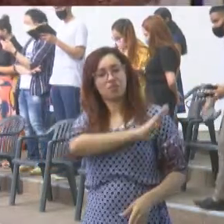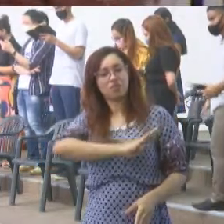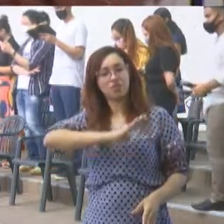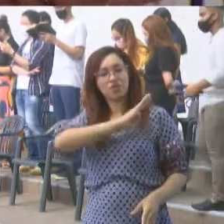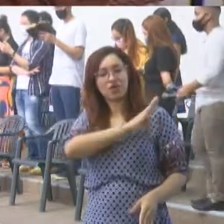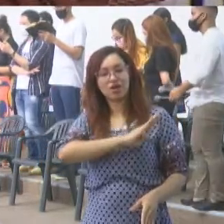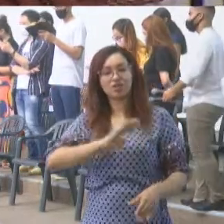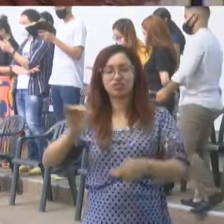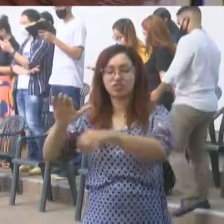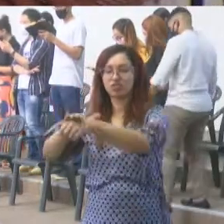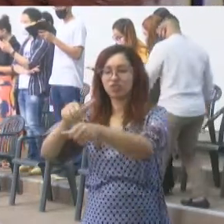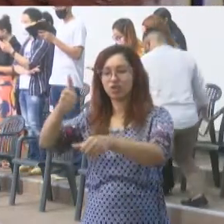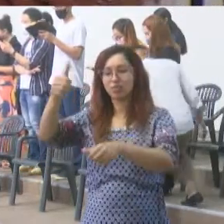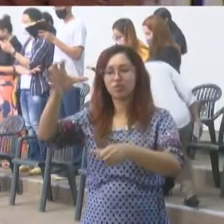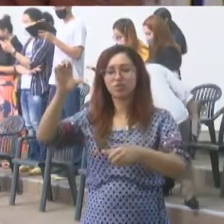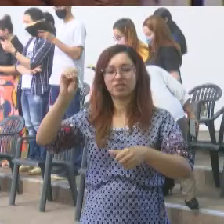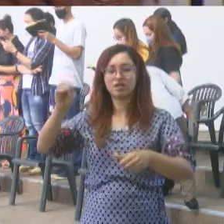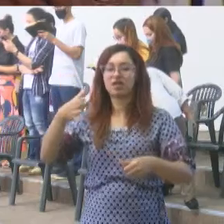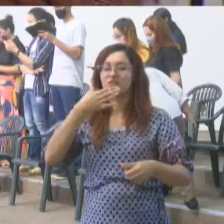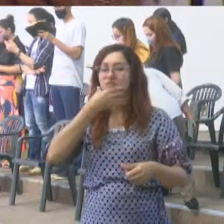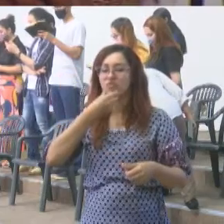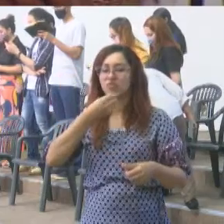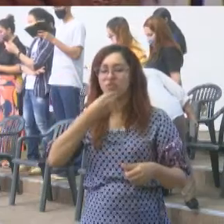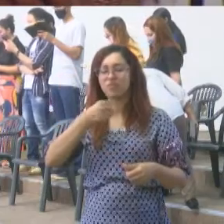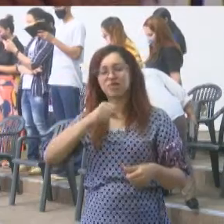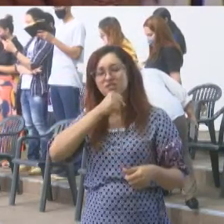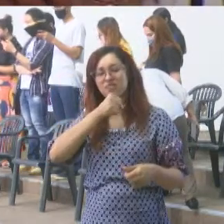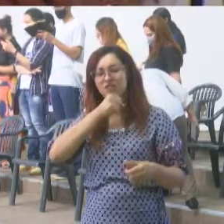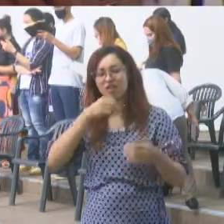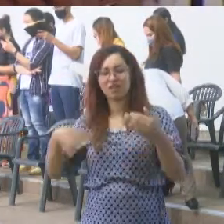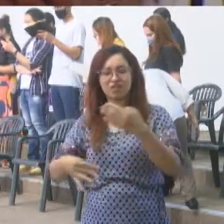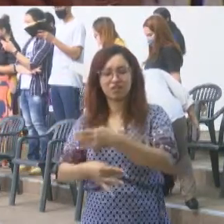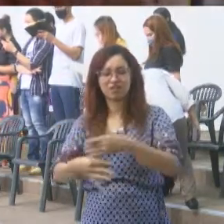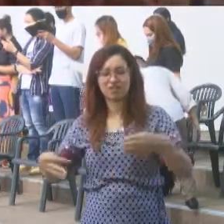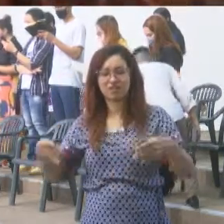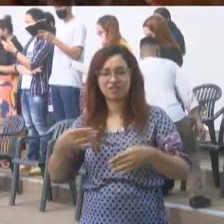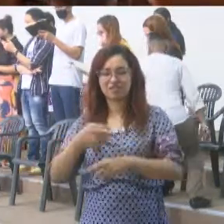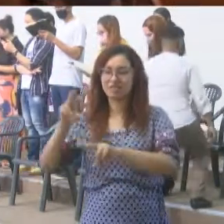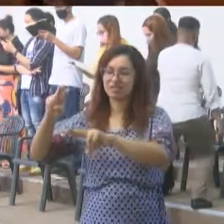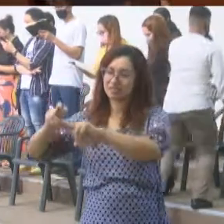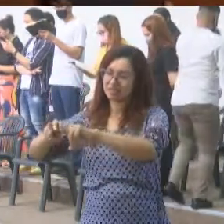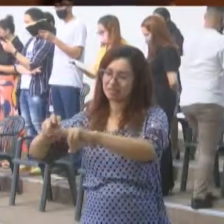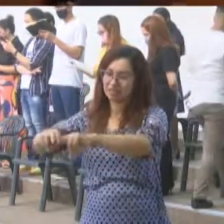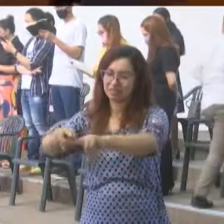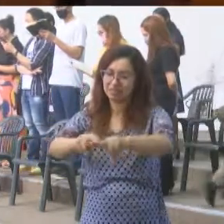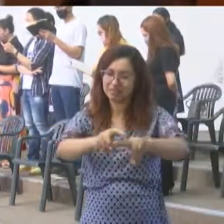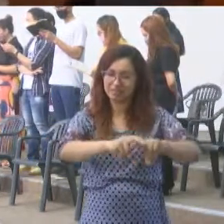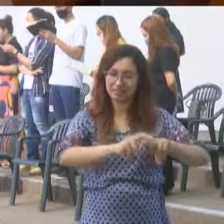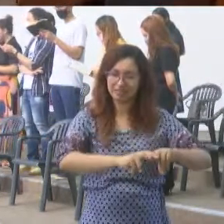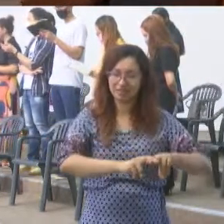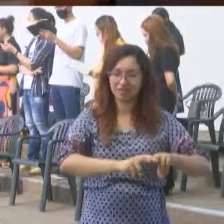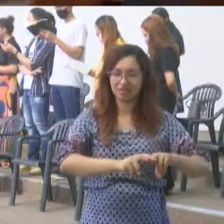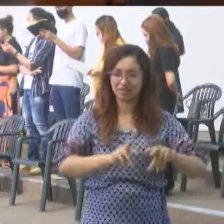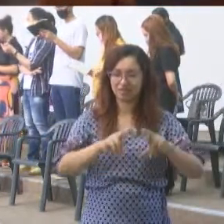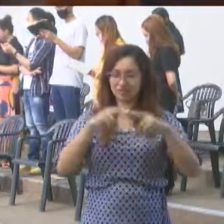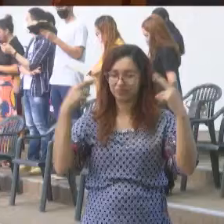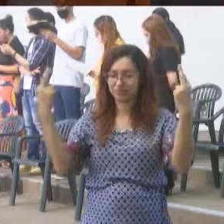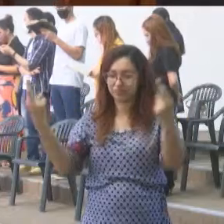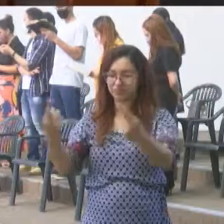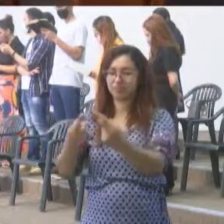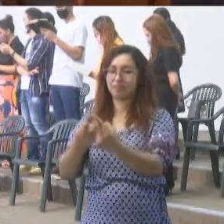Boaz tomou 10 homens dos anciãos da cidade e disse: assentai-vos aqui. E